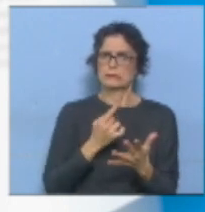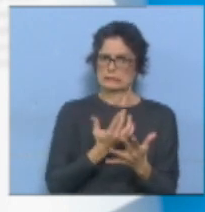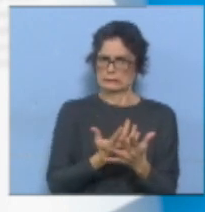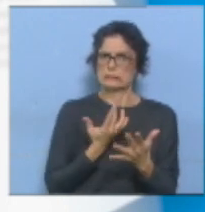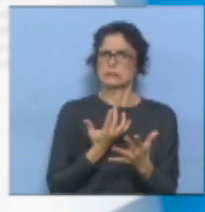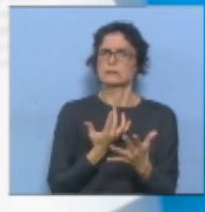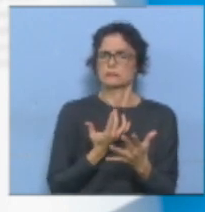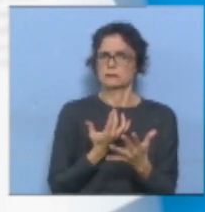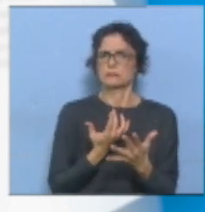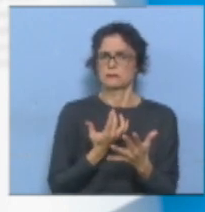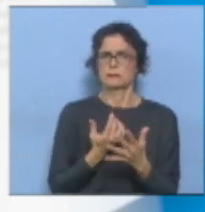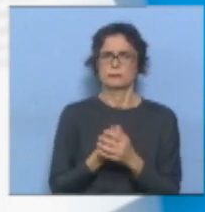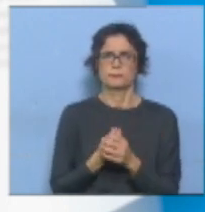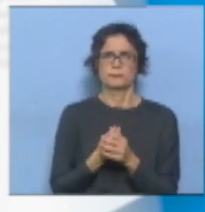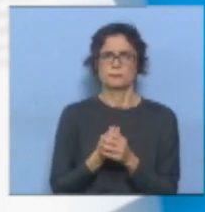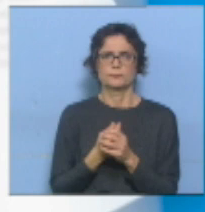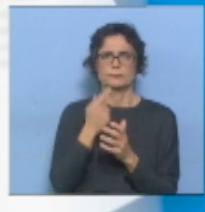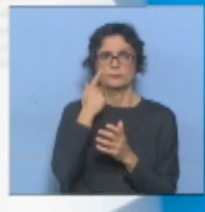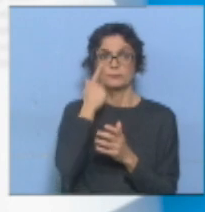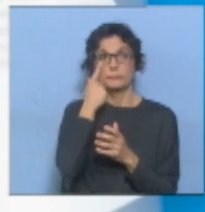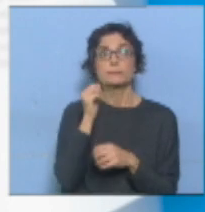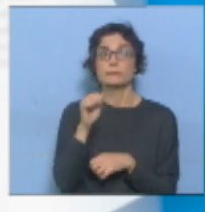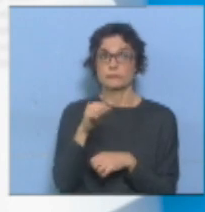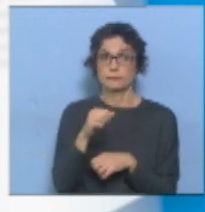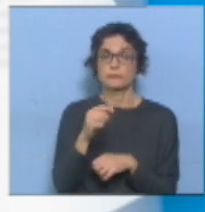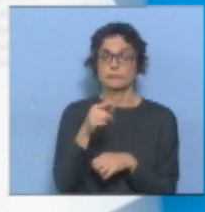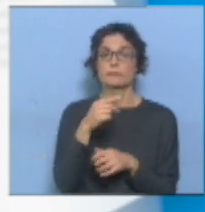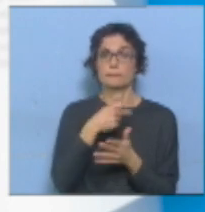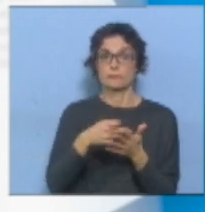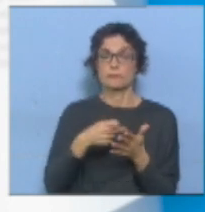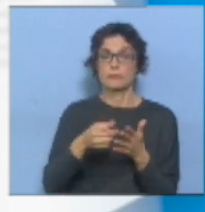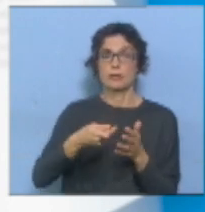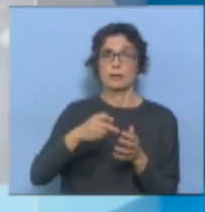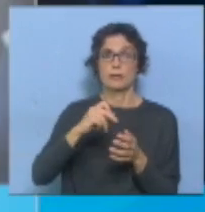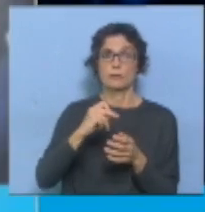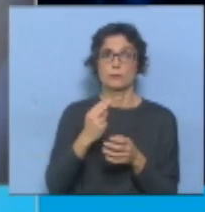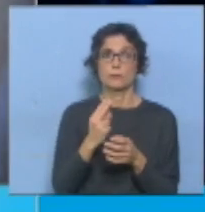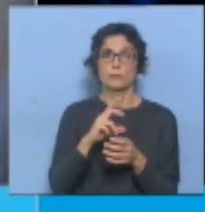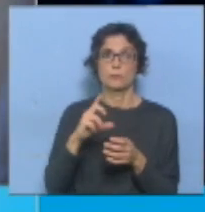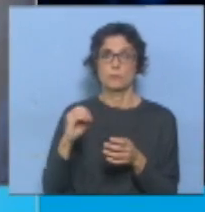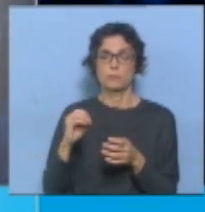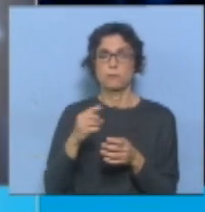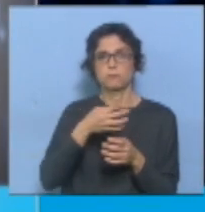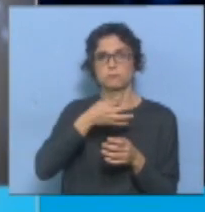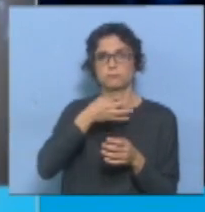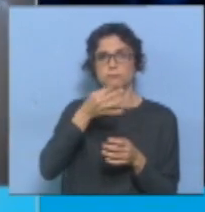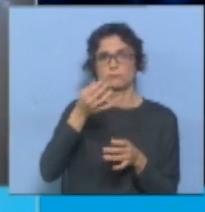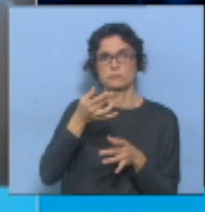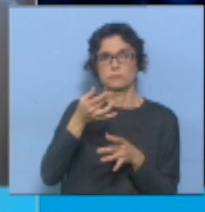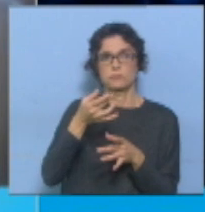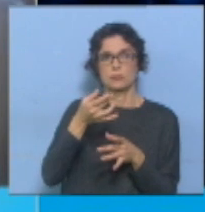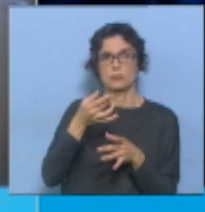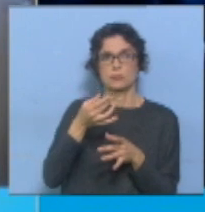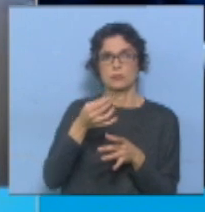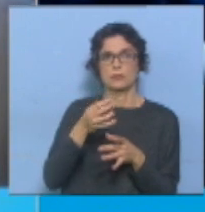nela lermos tudo isto. Muito interessante, Paulo está a falar, portanto, aos Coríntios. Coríntio é